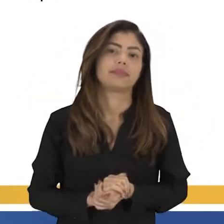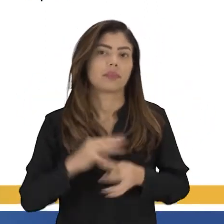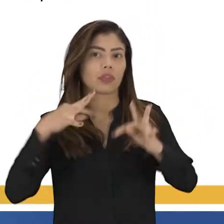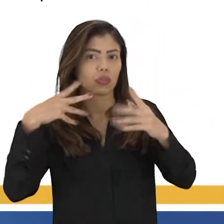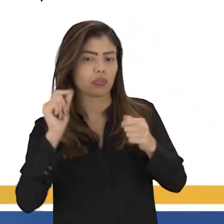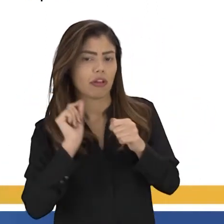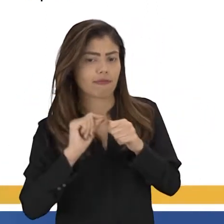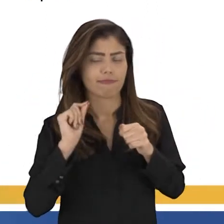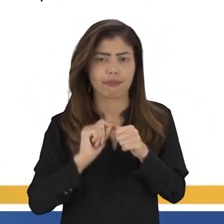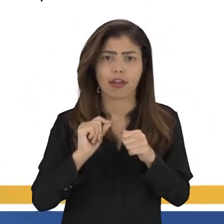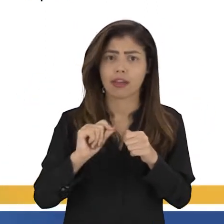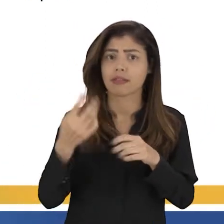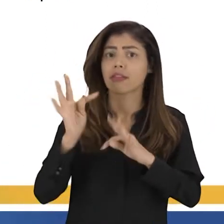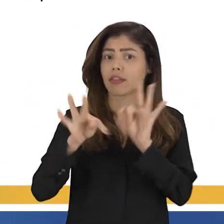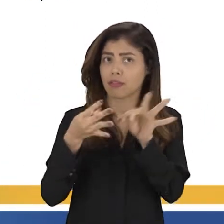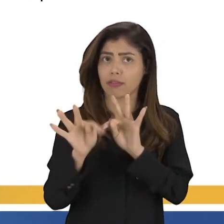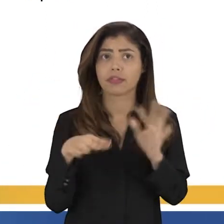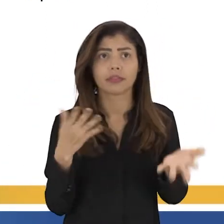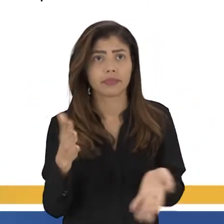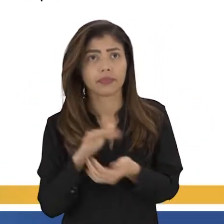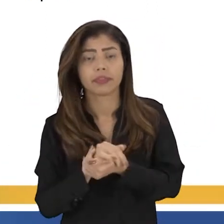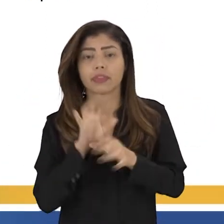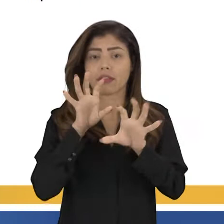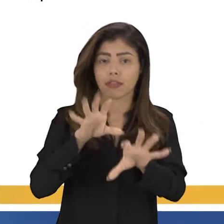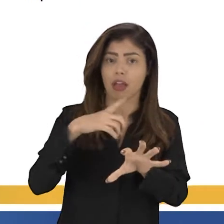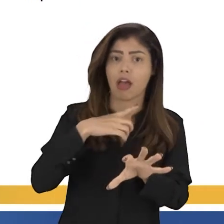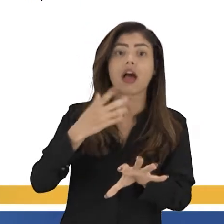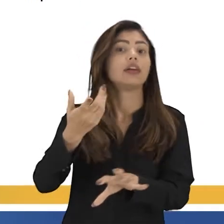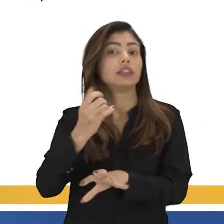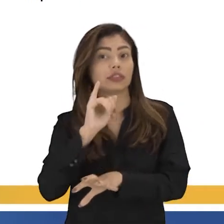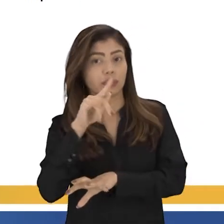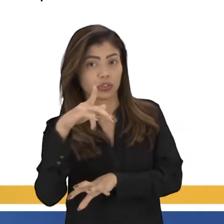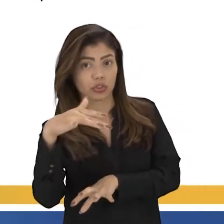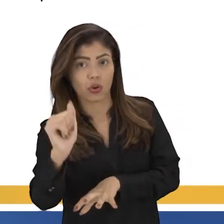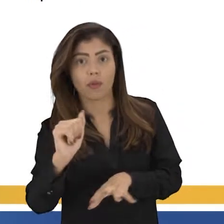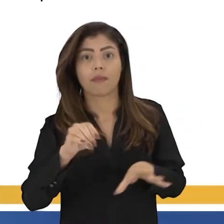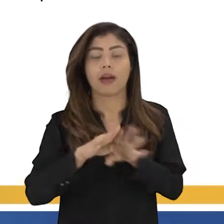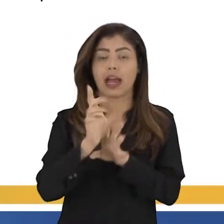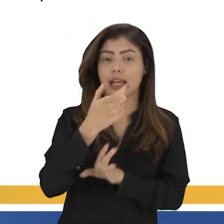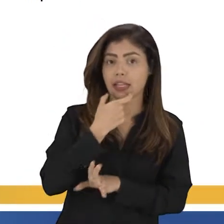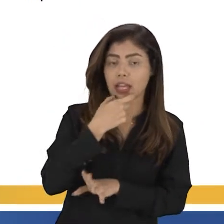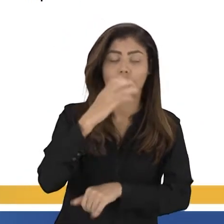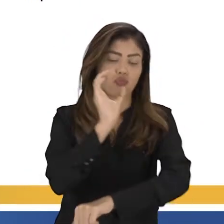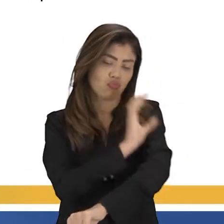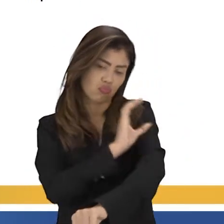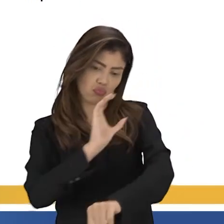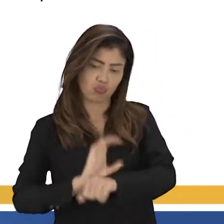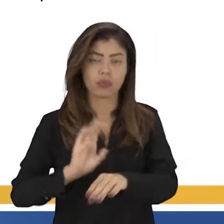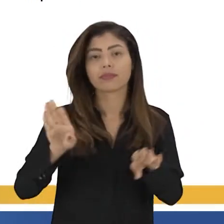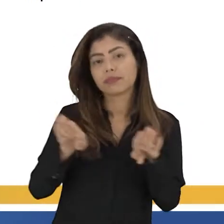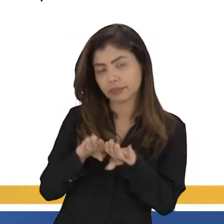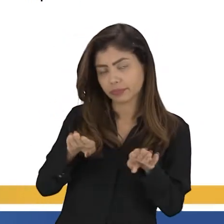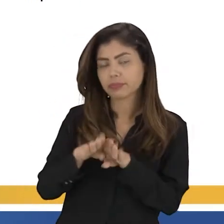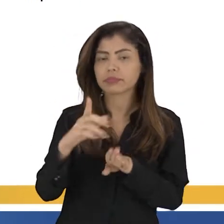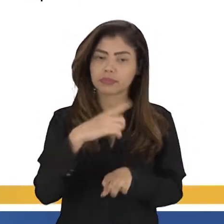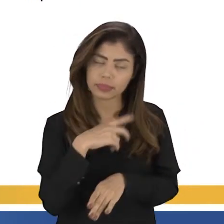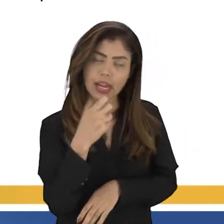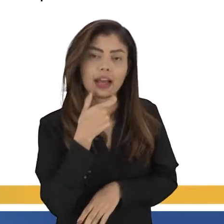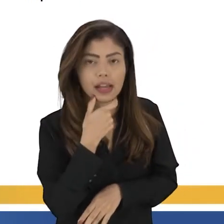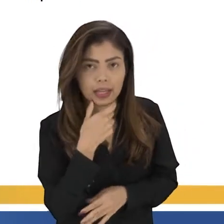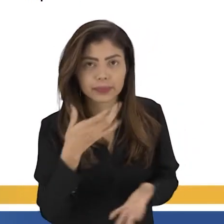que é produzido na área tecnológica está no idioma inglês. Culturas também você tem acesso através da língua